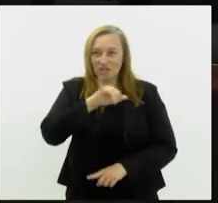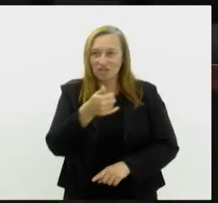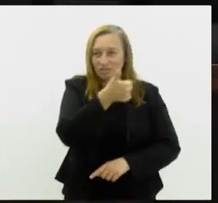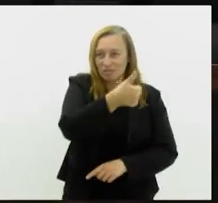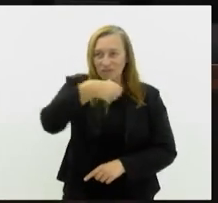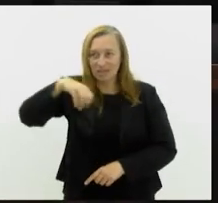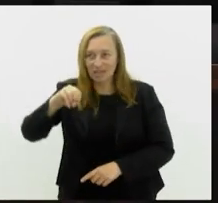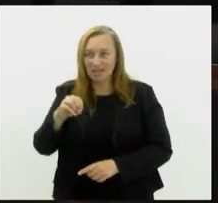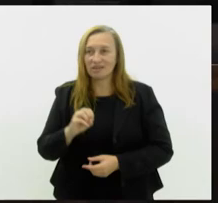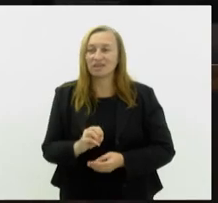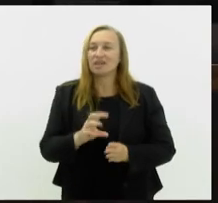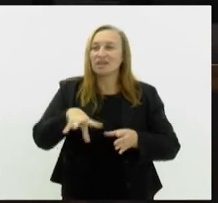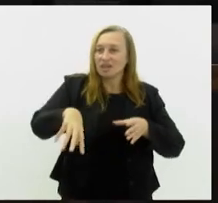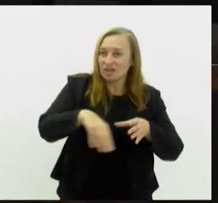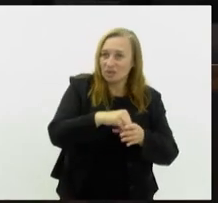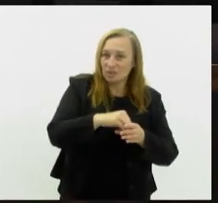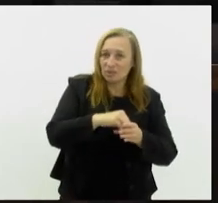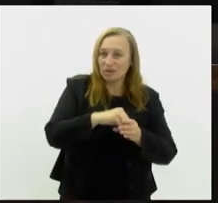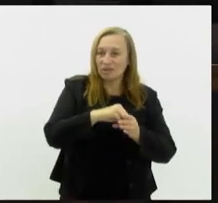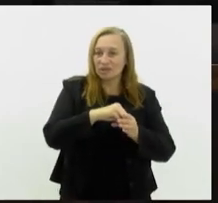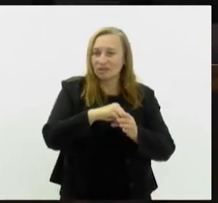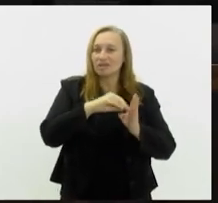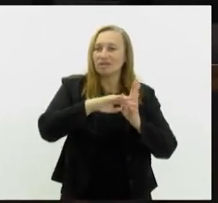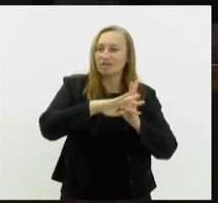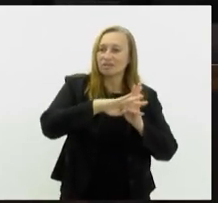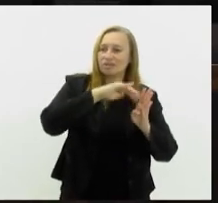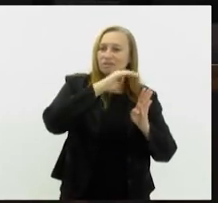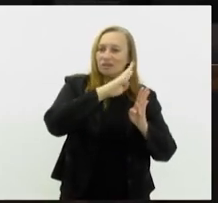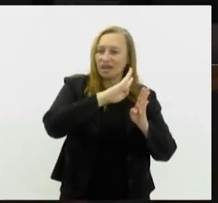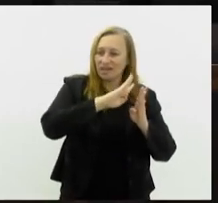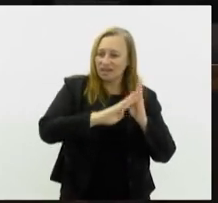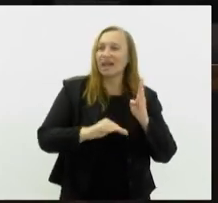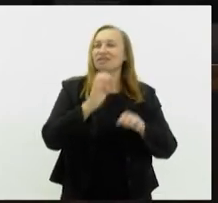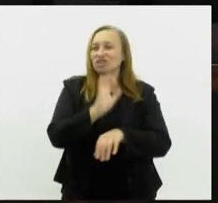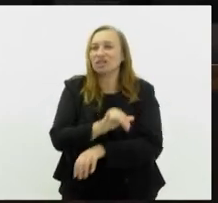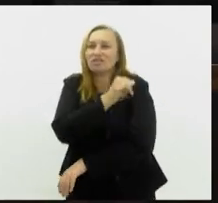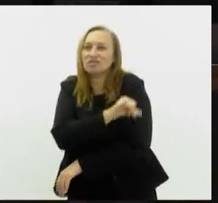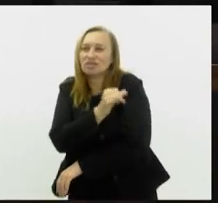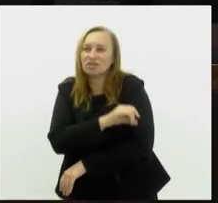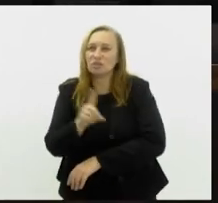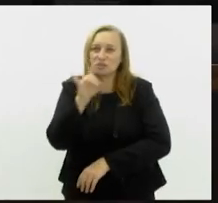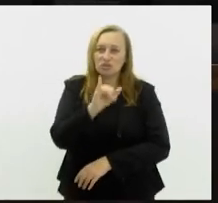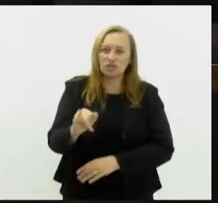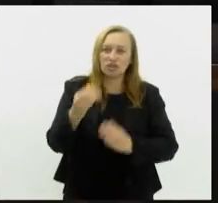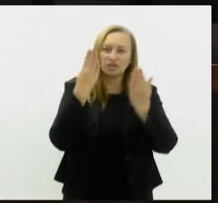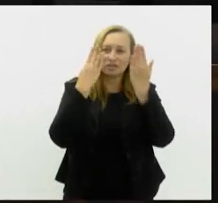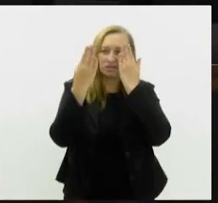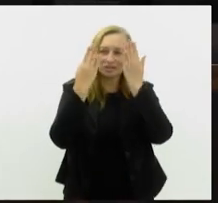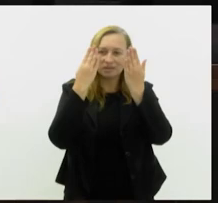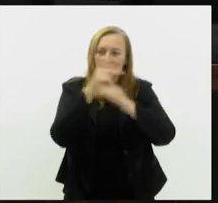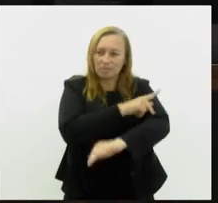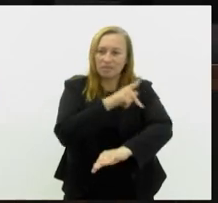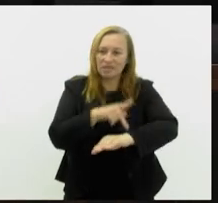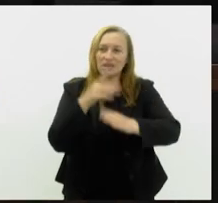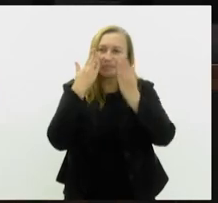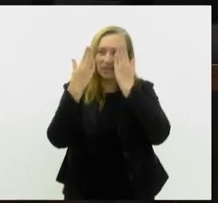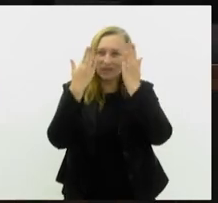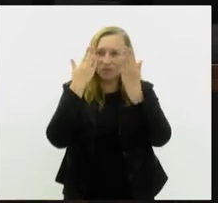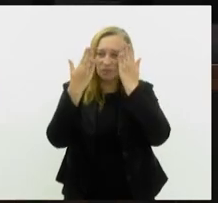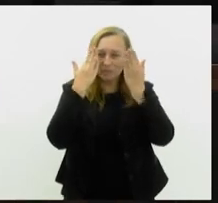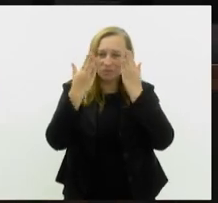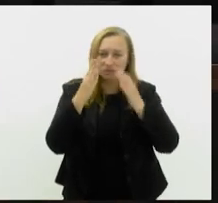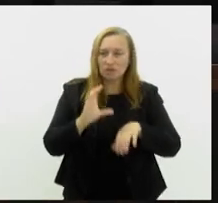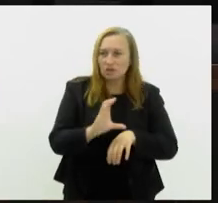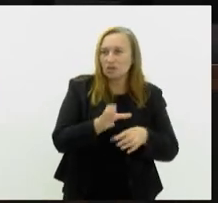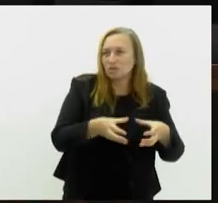2010, para incluir no calendário do Estado do Rio de Janeiro o dia do psicopedagogo. Parecer da Comissão de